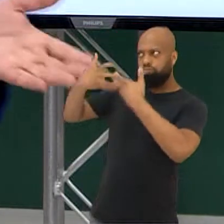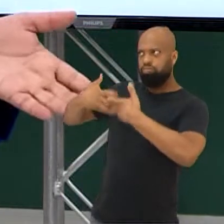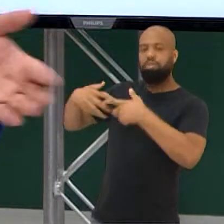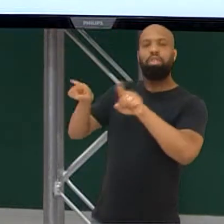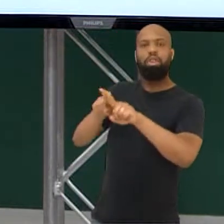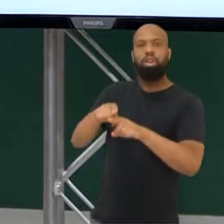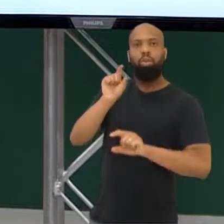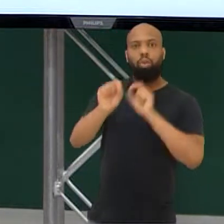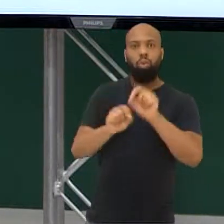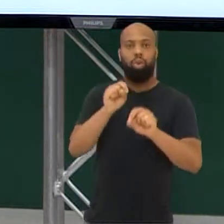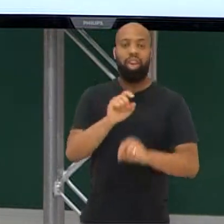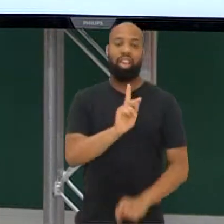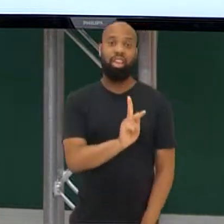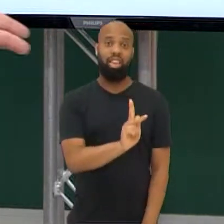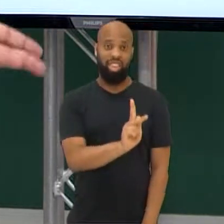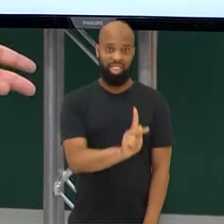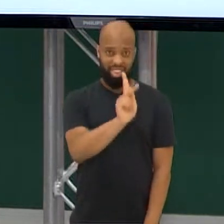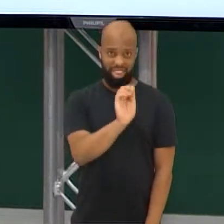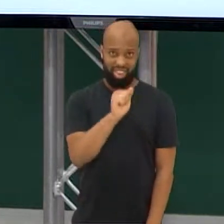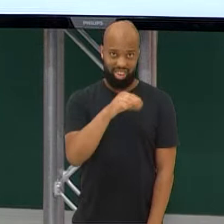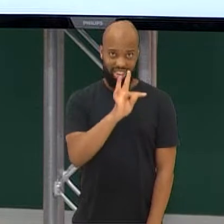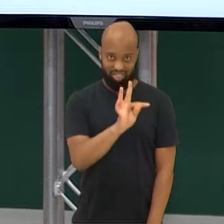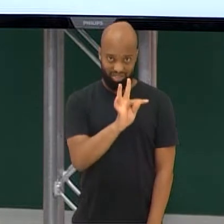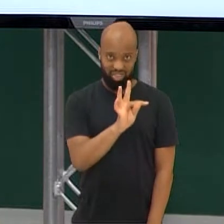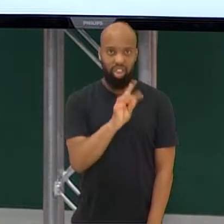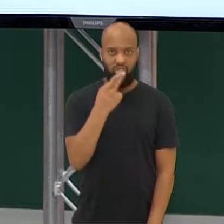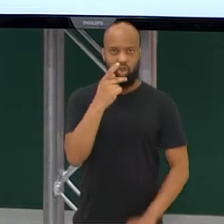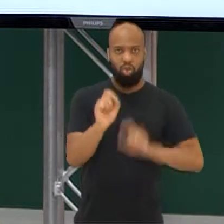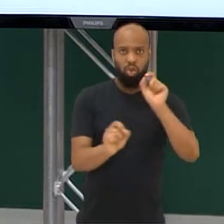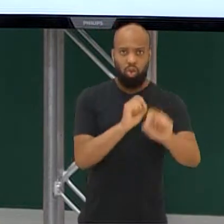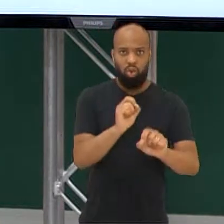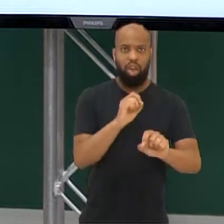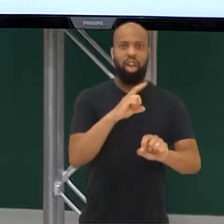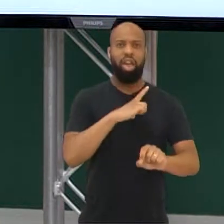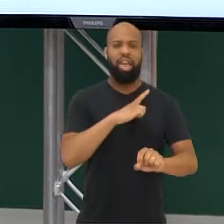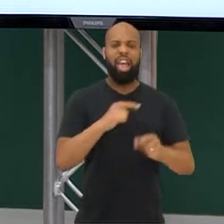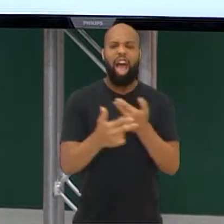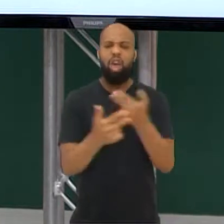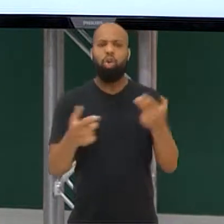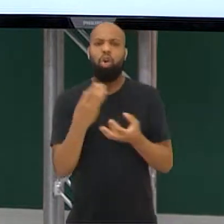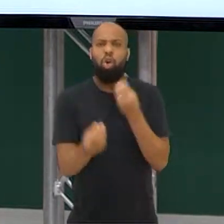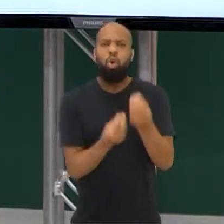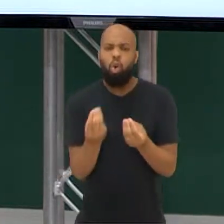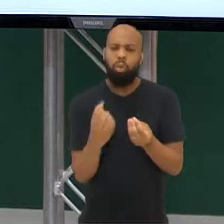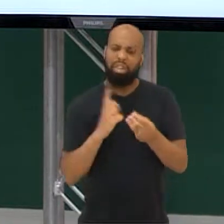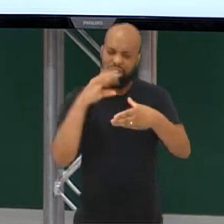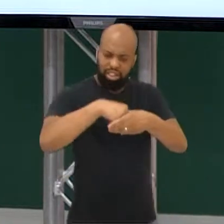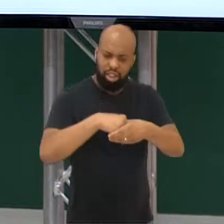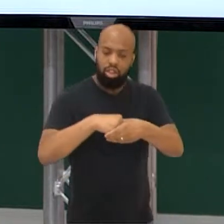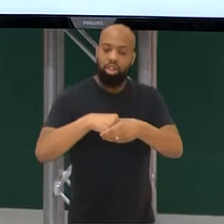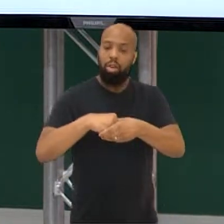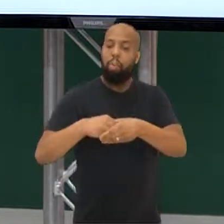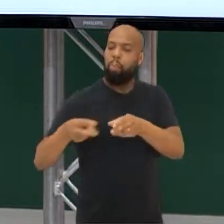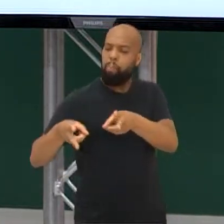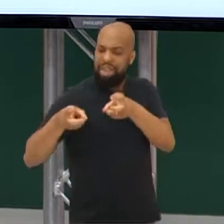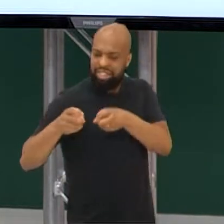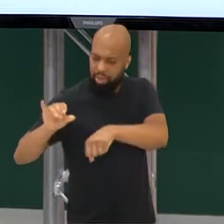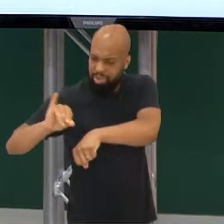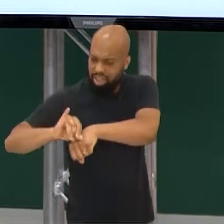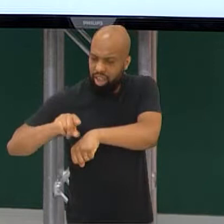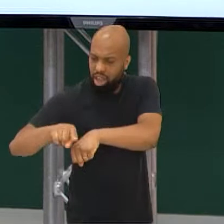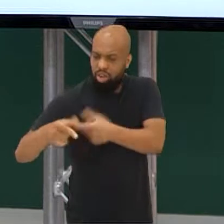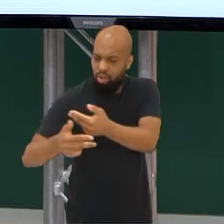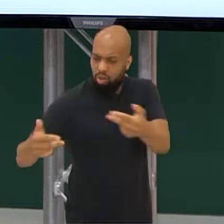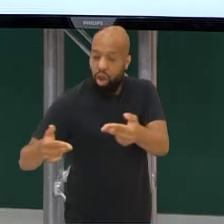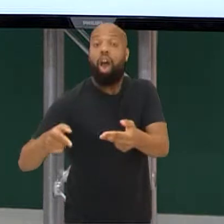por exemplo, pelo Kant como o em si. Alguém falou do Kant ali, isso, né? O em si das coisas é buscar, por exemplo, a resposta na coisa. E aí, com o